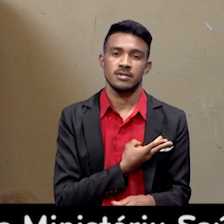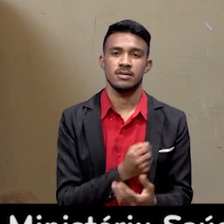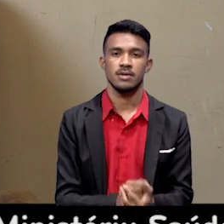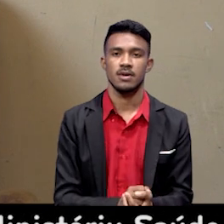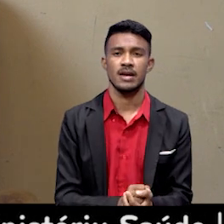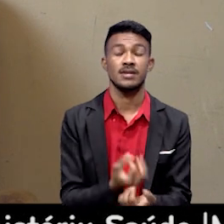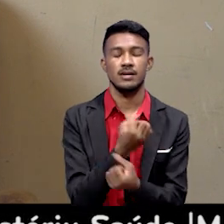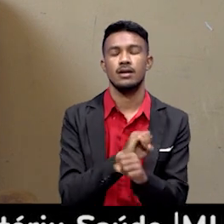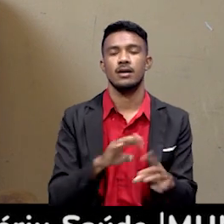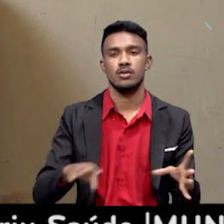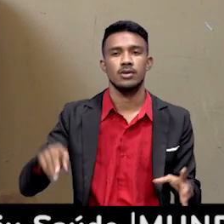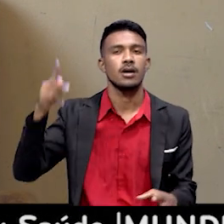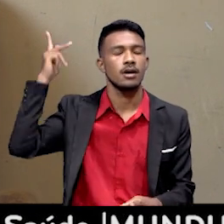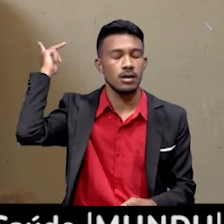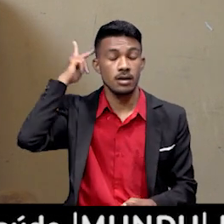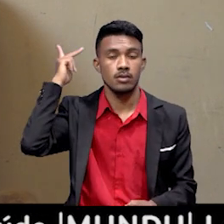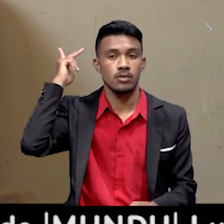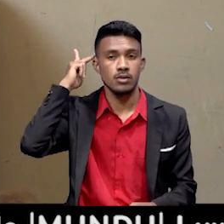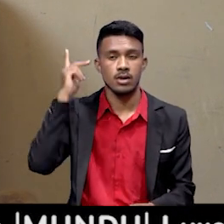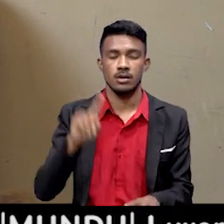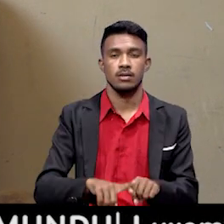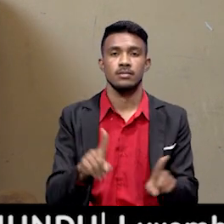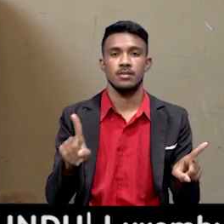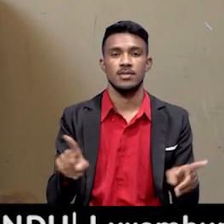lá com o Tecacuta, mas a